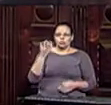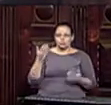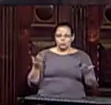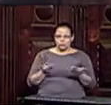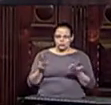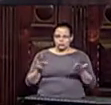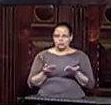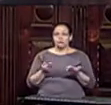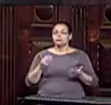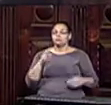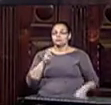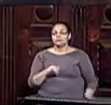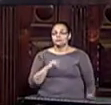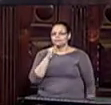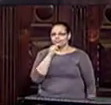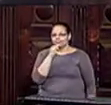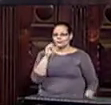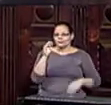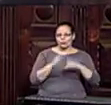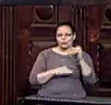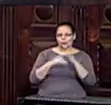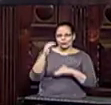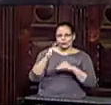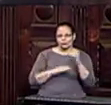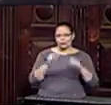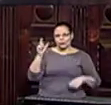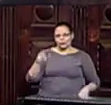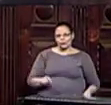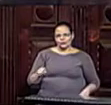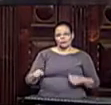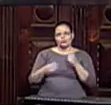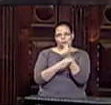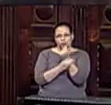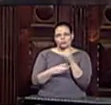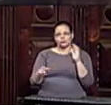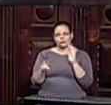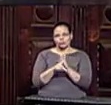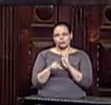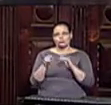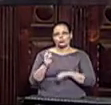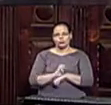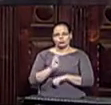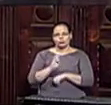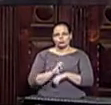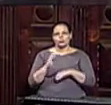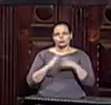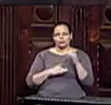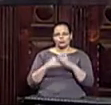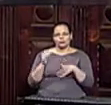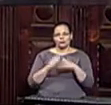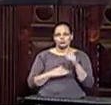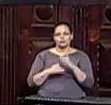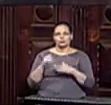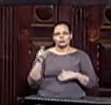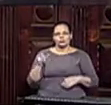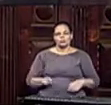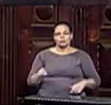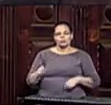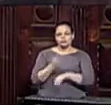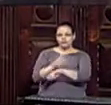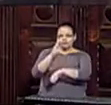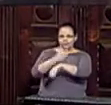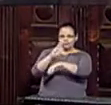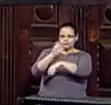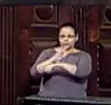importar? Se eu utilizo o profissional de segurança do próprio Estado, esse profissional foi forjado, foi